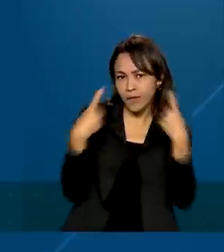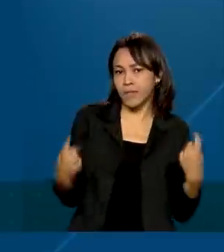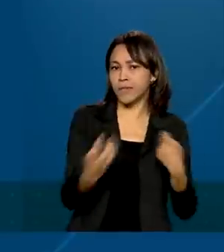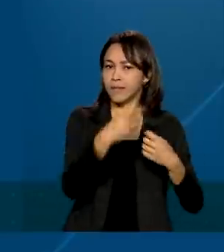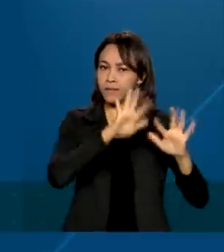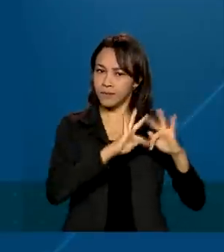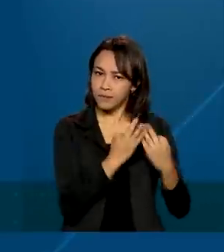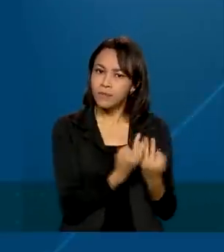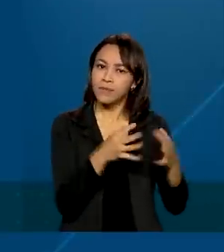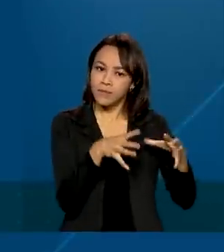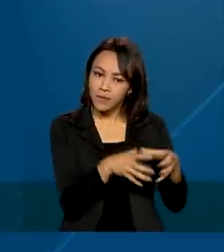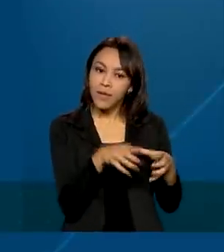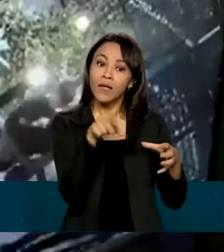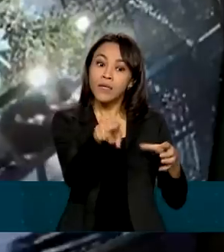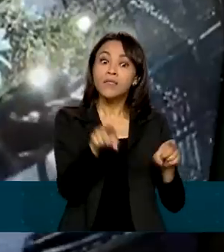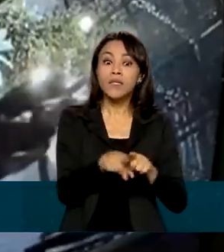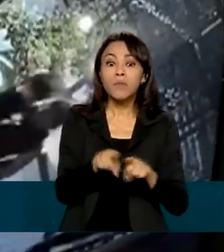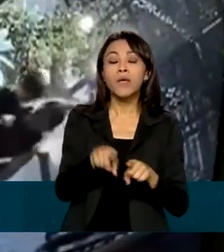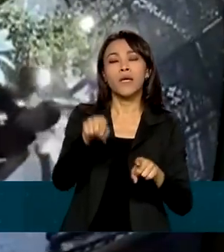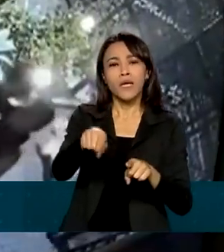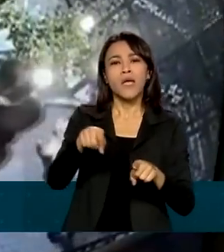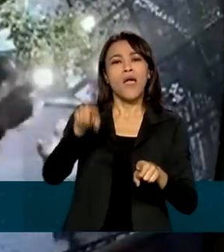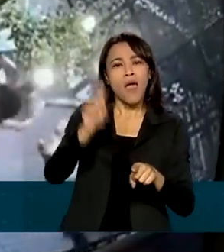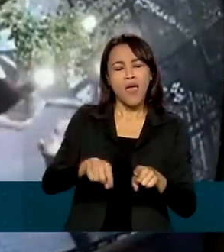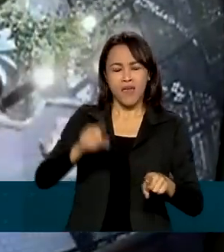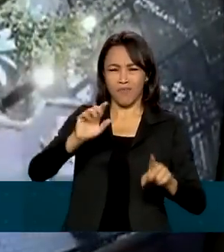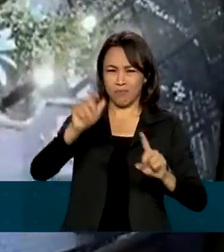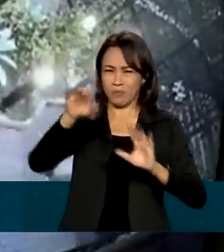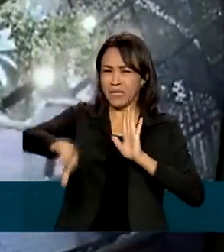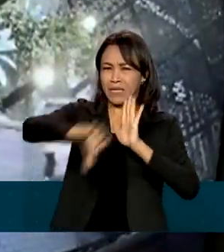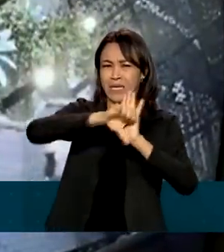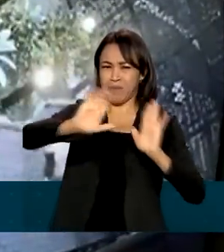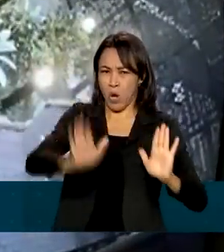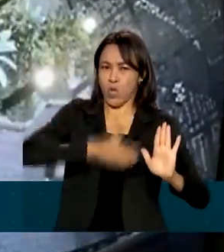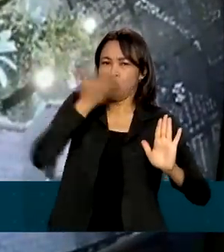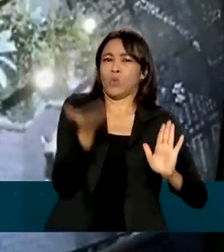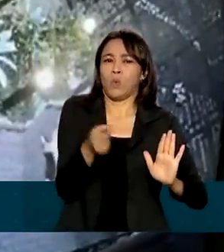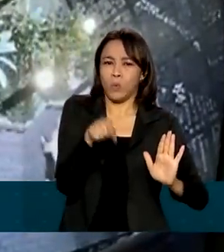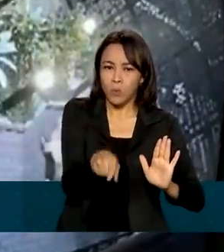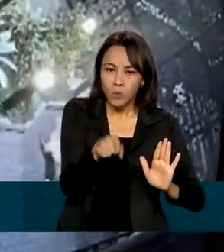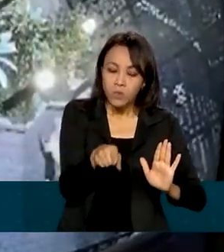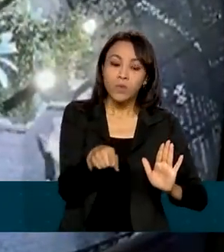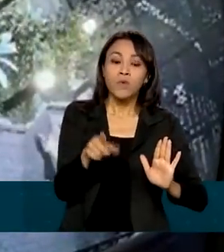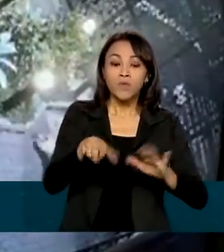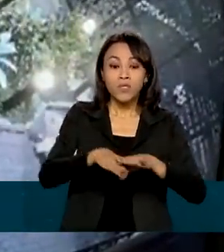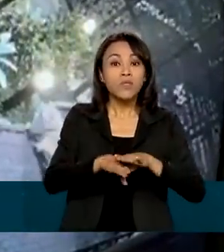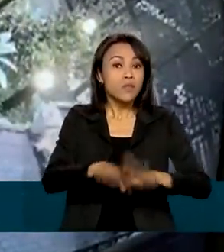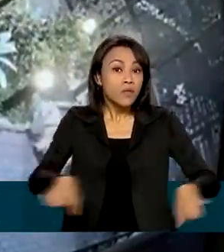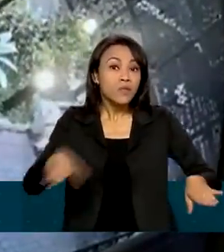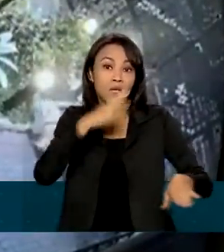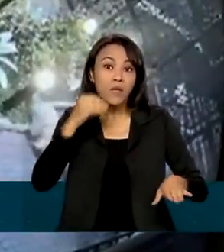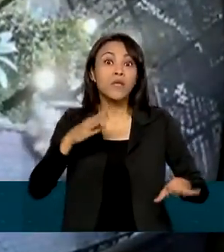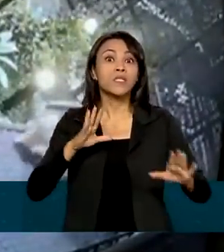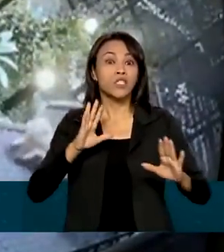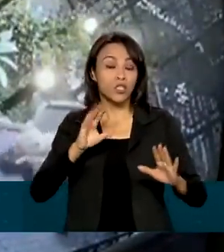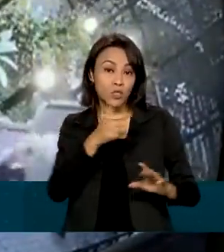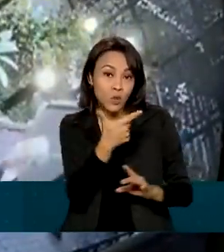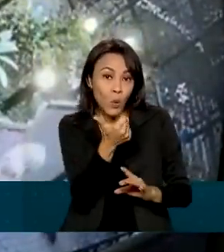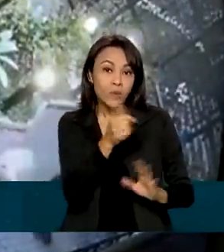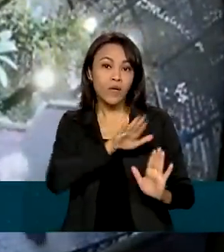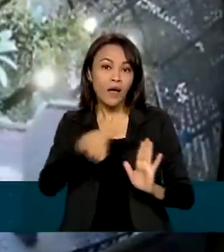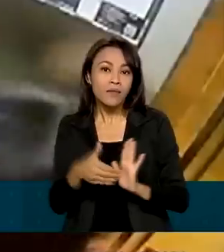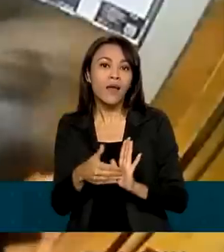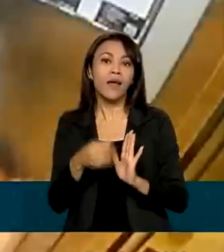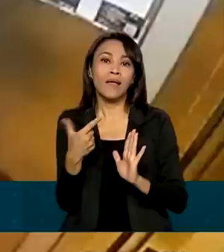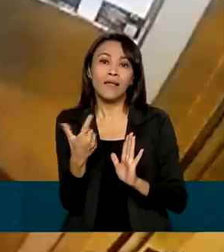torna crime hediondo o homicídio de menor de 14 anos, com previsão de pena de reclusão de 12 a 30 anos.